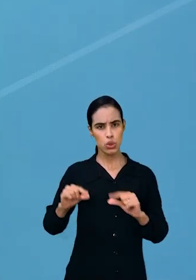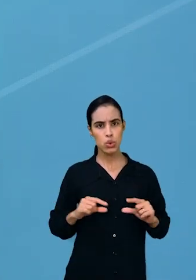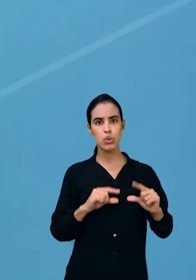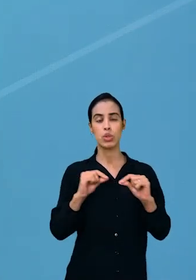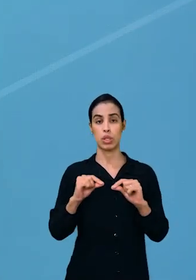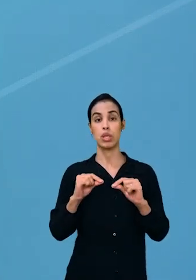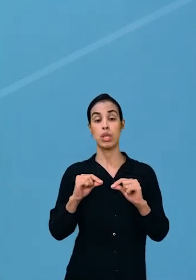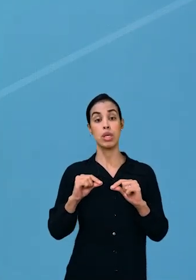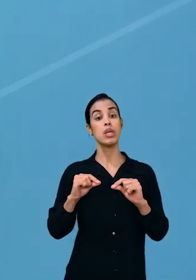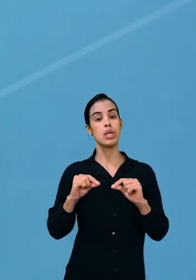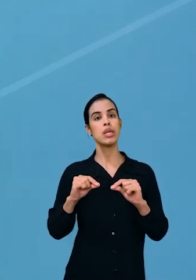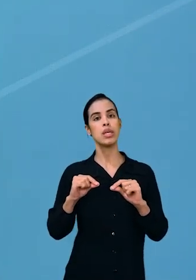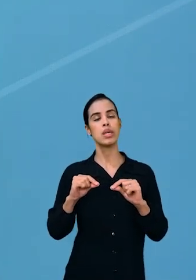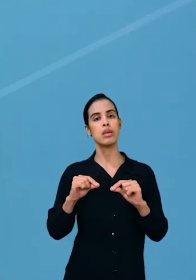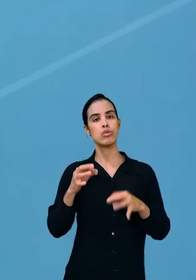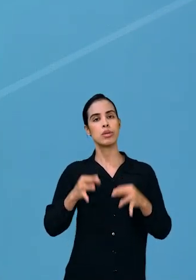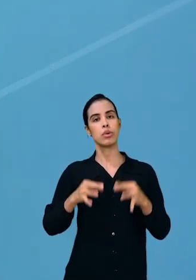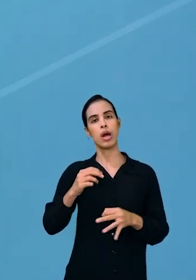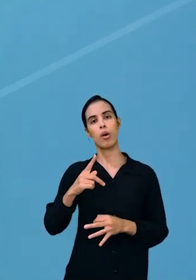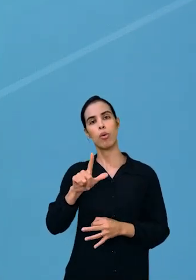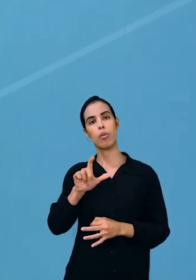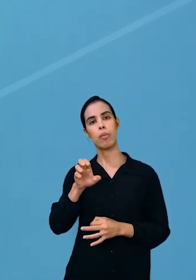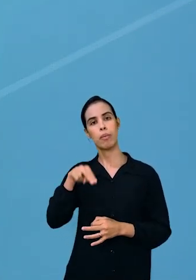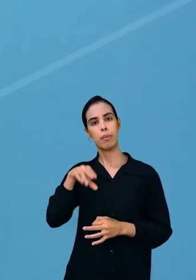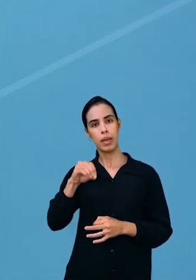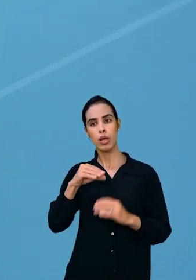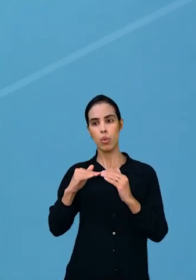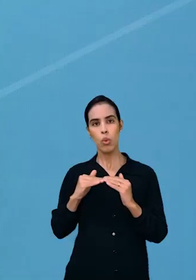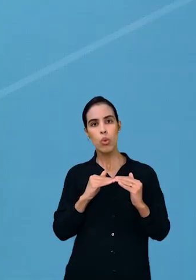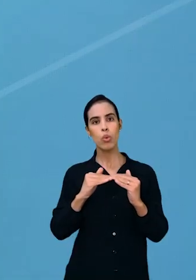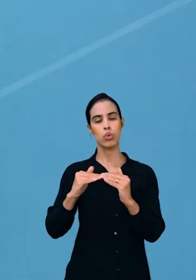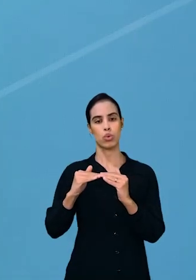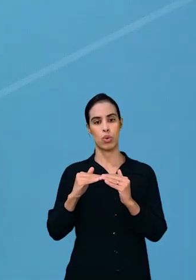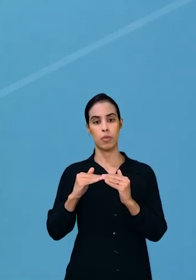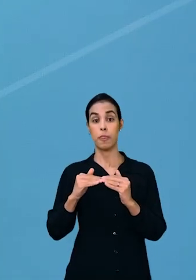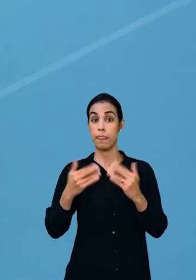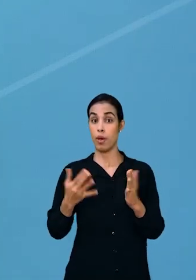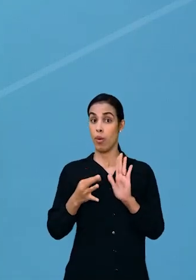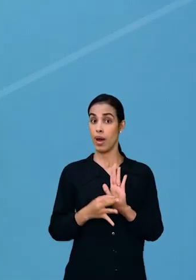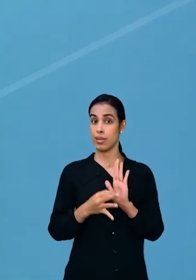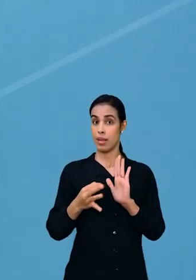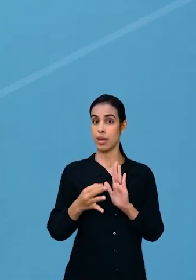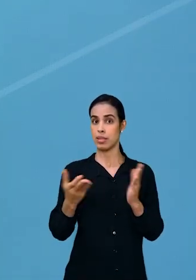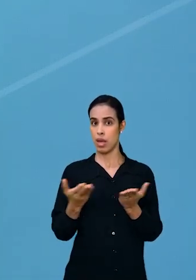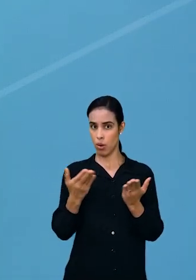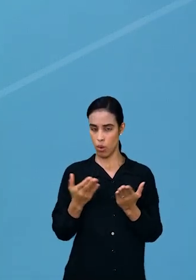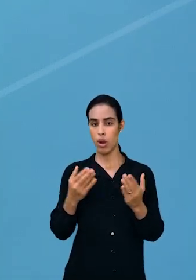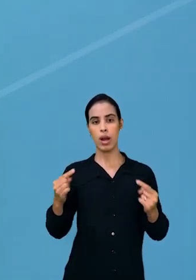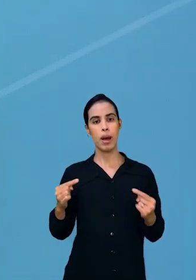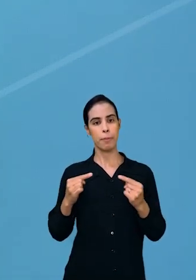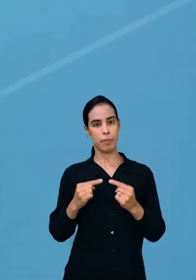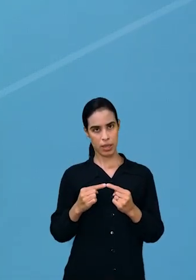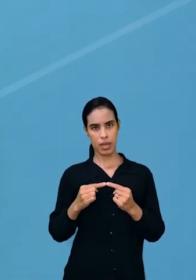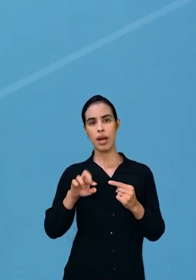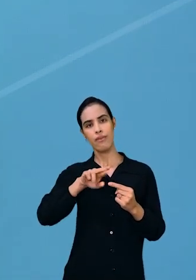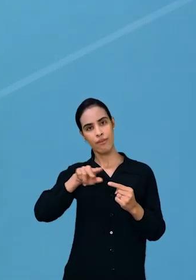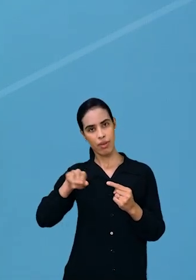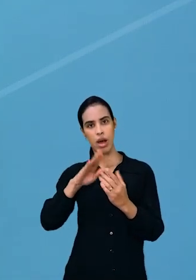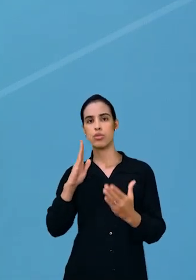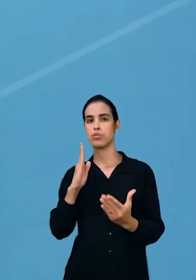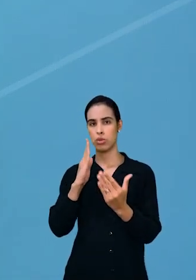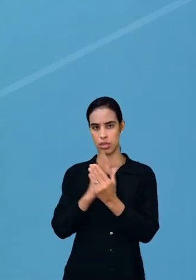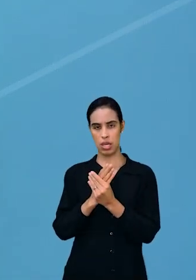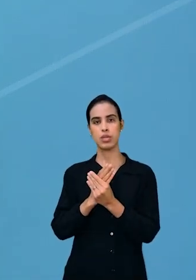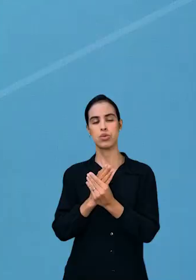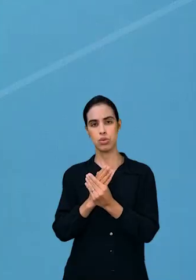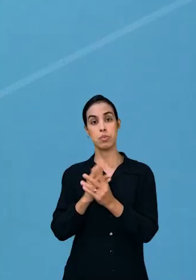tomada por unanimidade pelo Tribunal Pleno sob a sistemática dos recursos repetitivos. Isso quer dizer que a tese agora deve ser aplicada